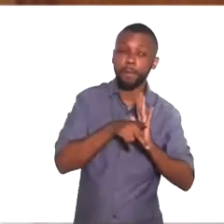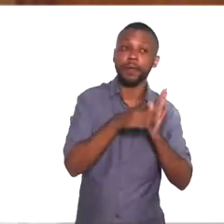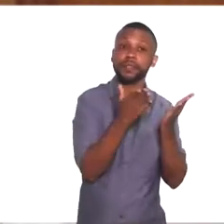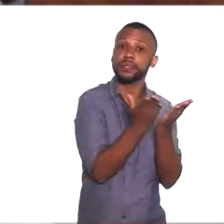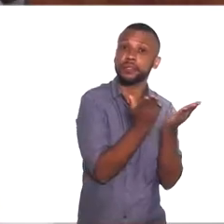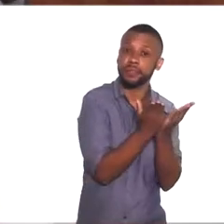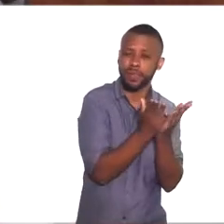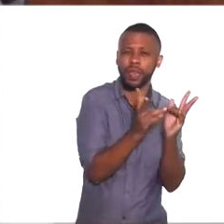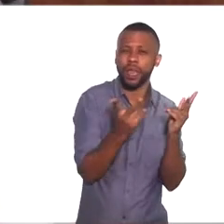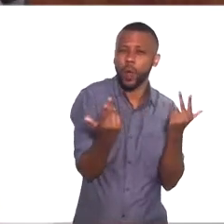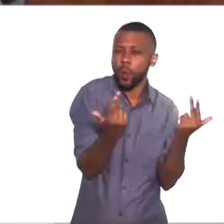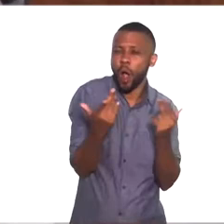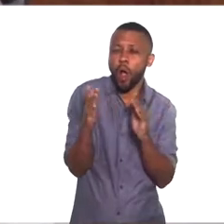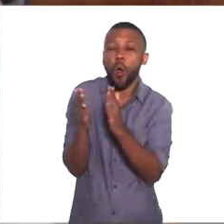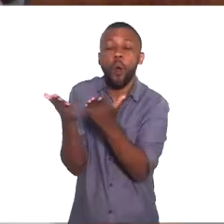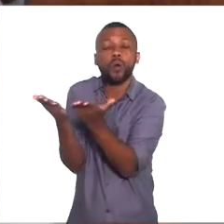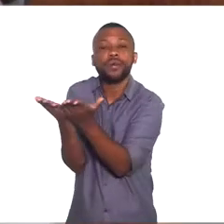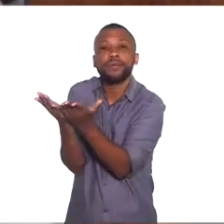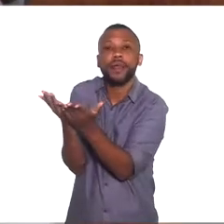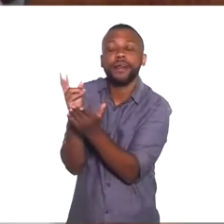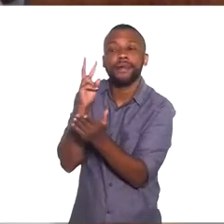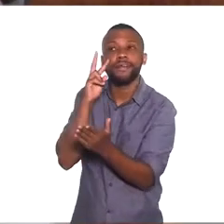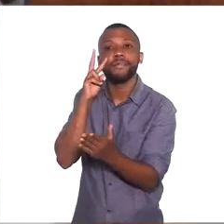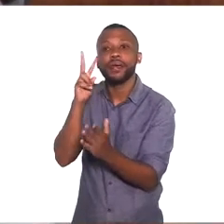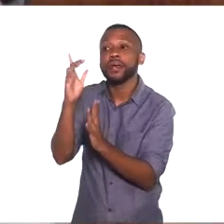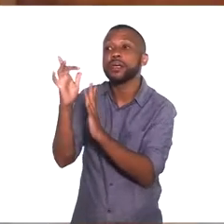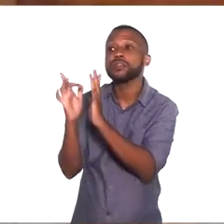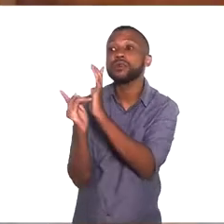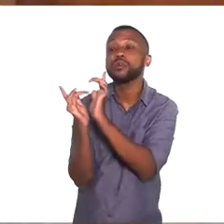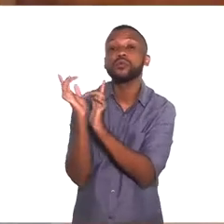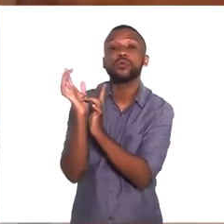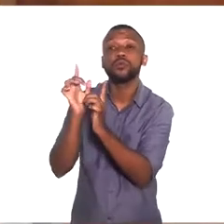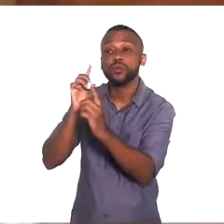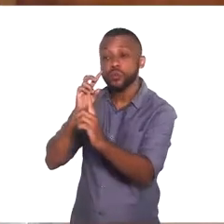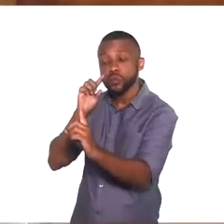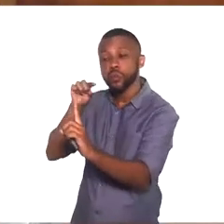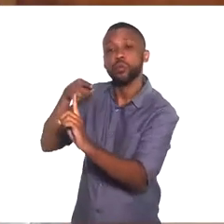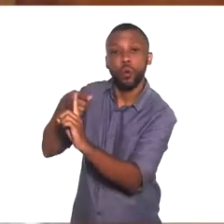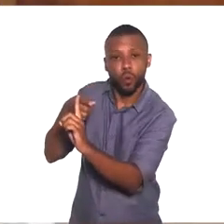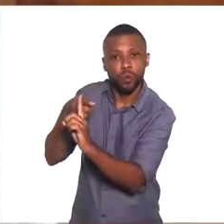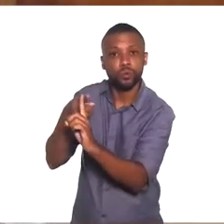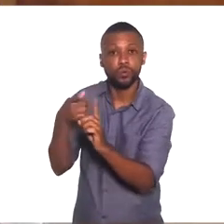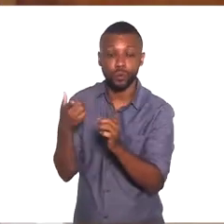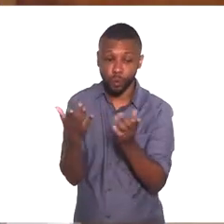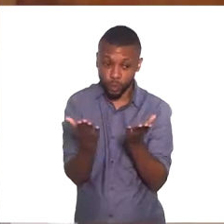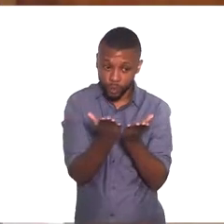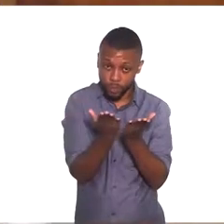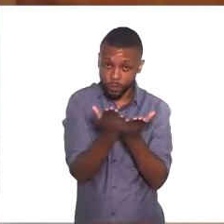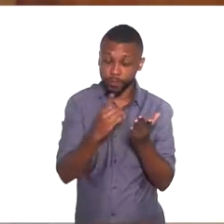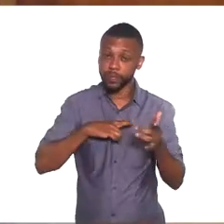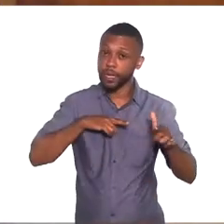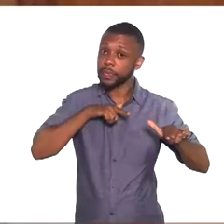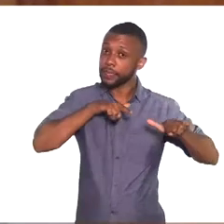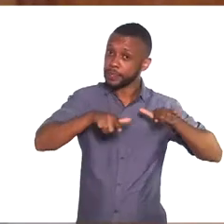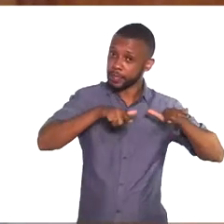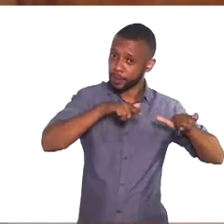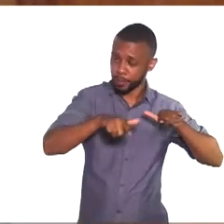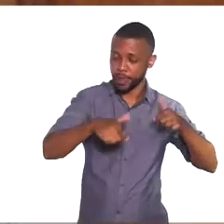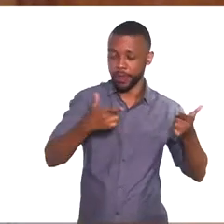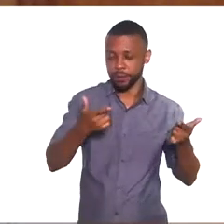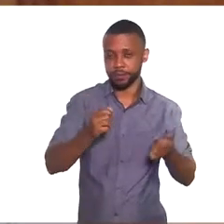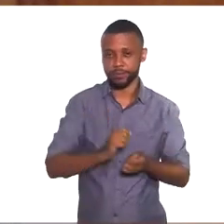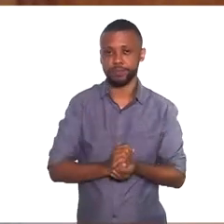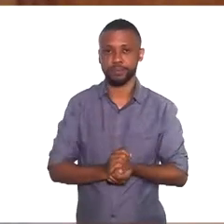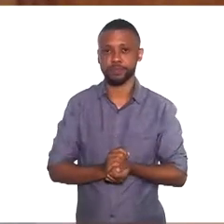cristã mas como eu evangelho nos fala de cuidar de ver Jesus Cristo no eu e os meus cristãos tinham esse